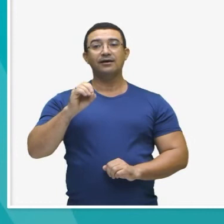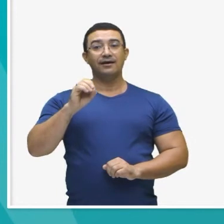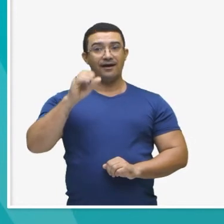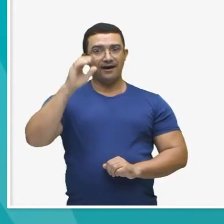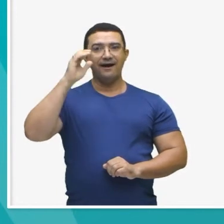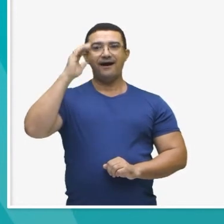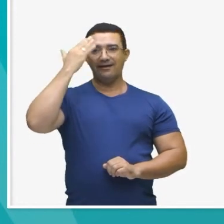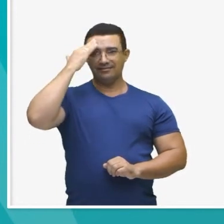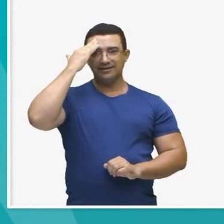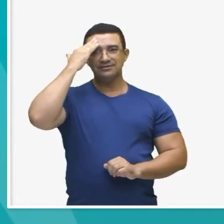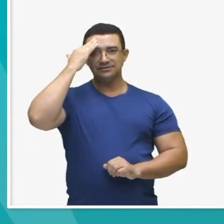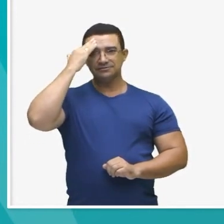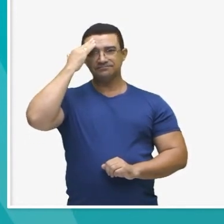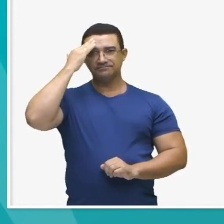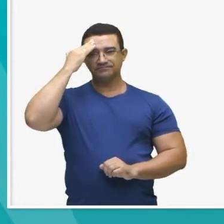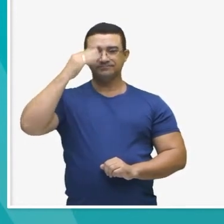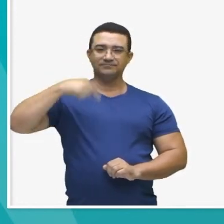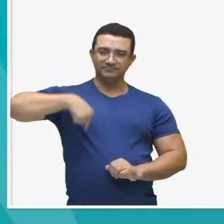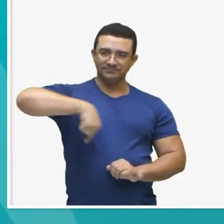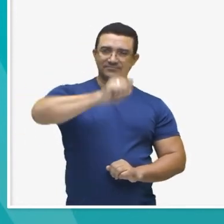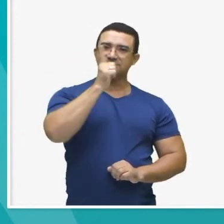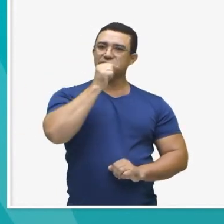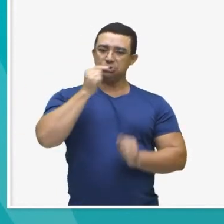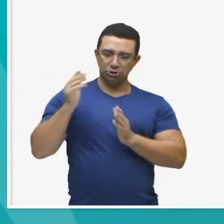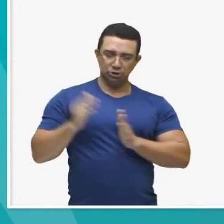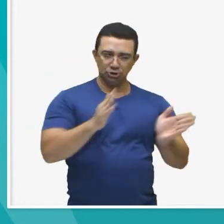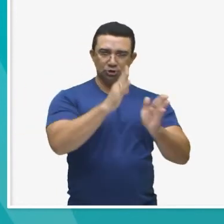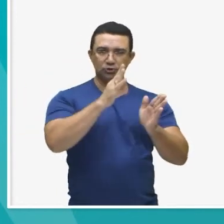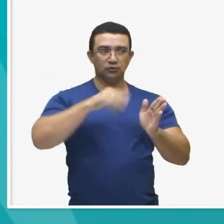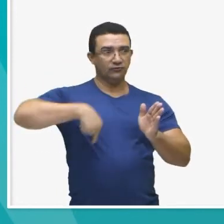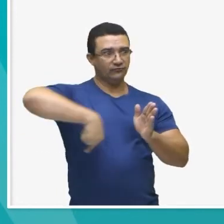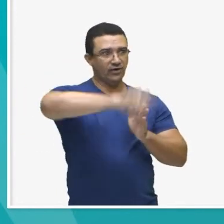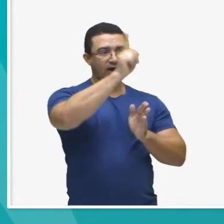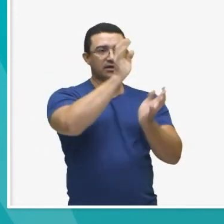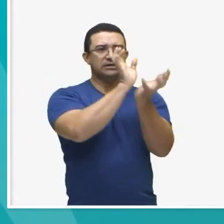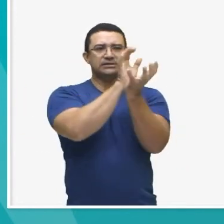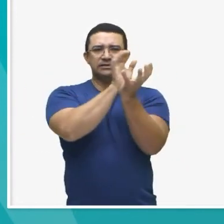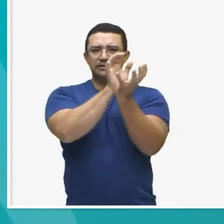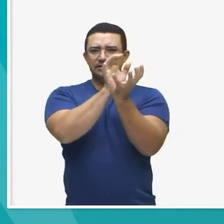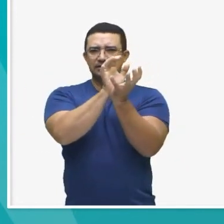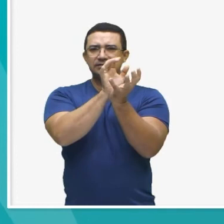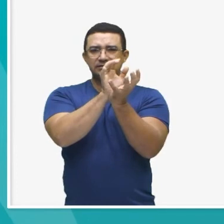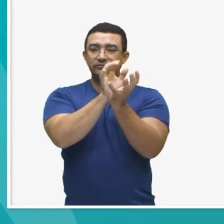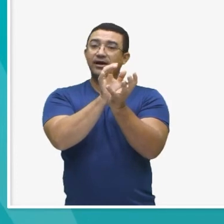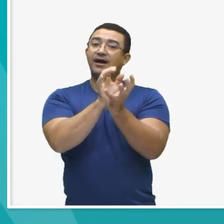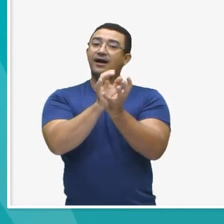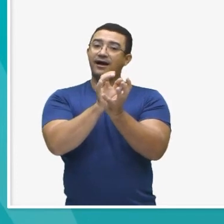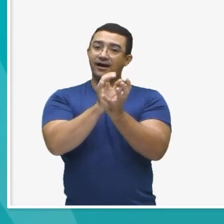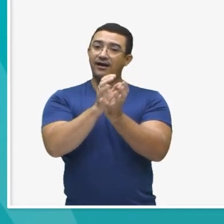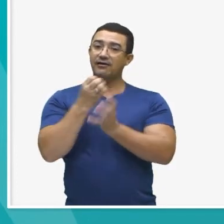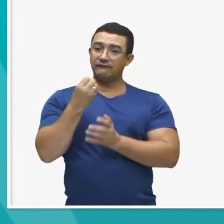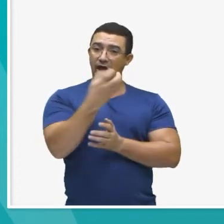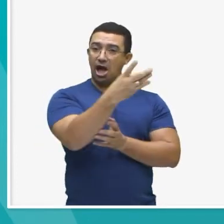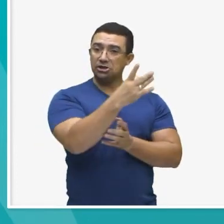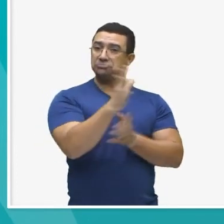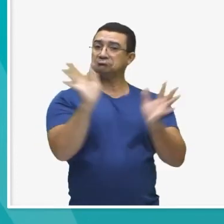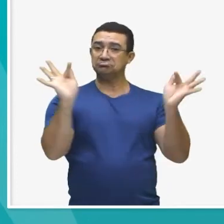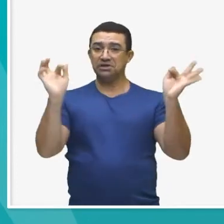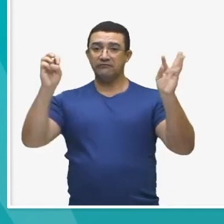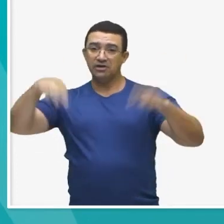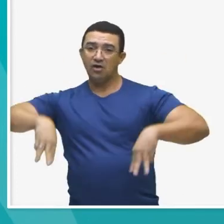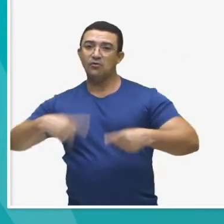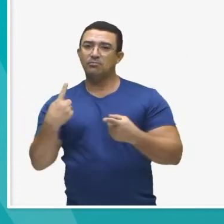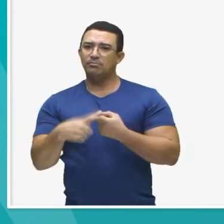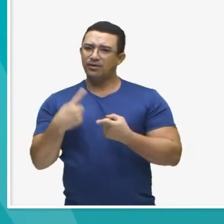do Rosário, derradeira invocação da ladainha, Recife, onde o rio some e esta viagem se finda. Então, também, assim